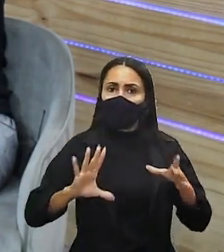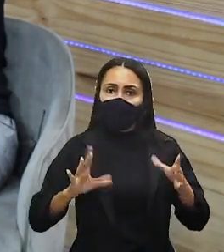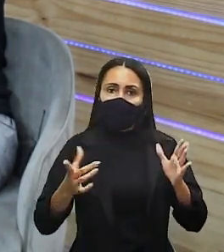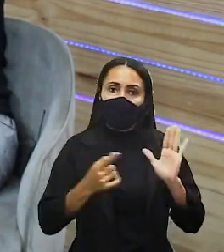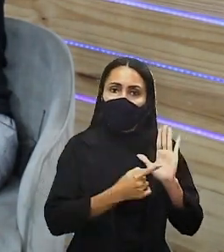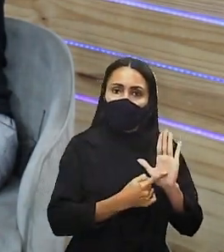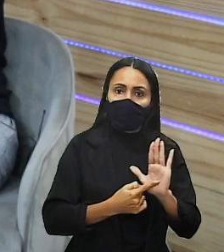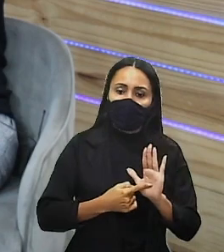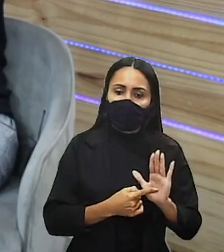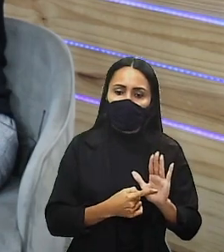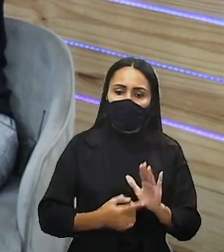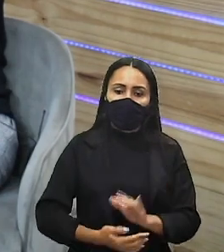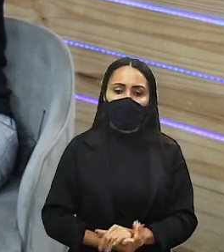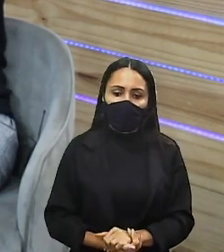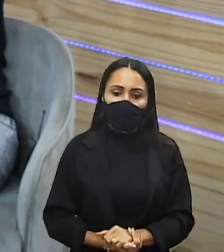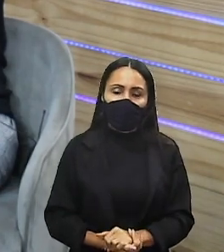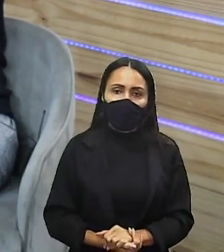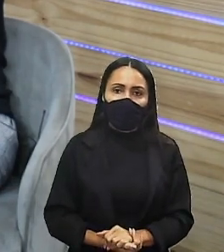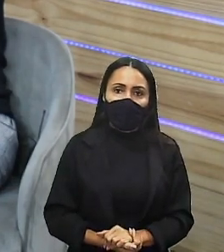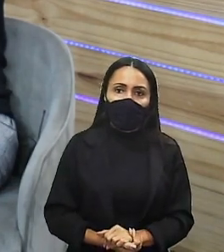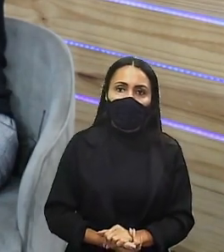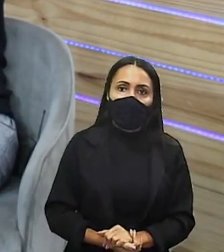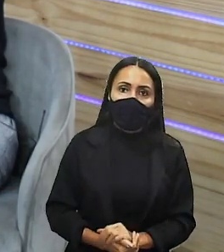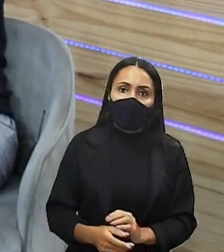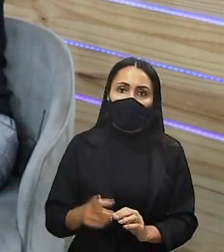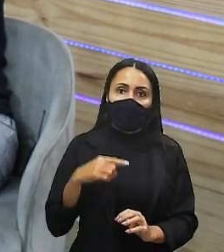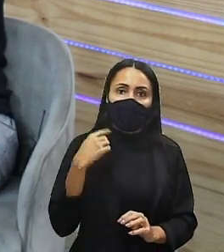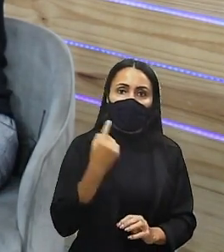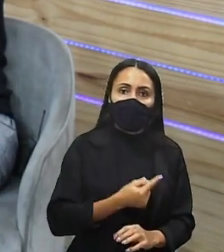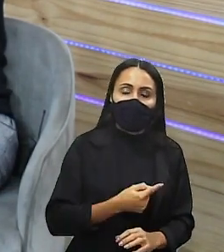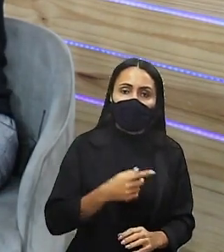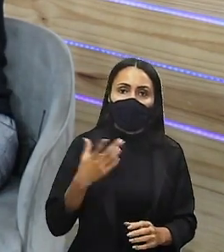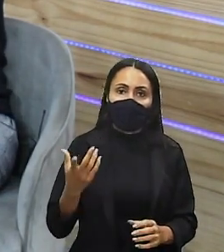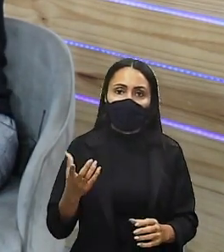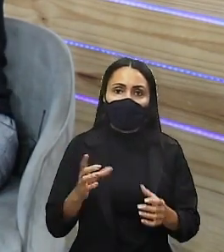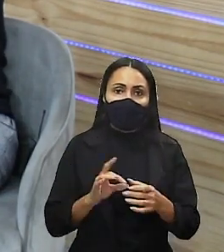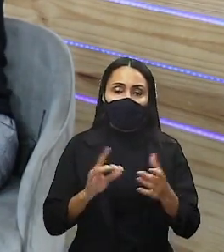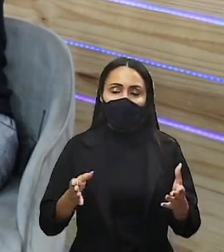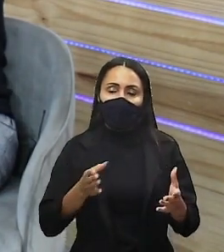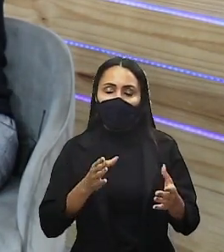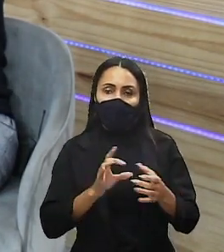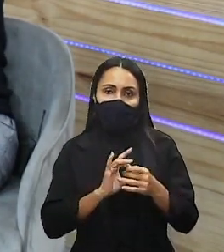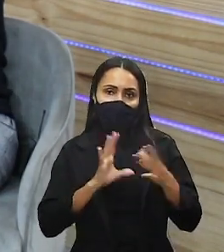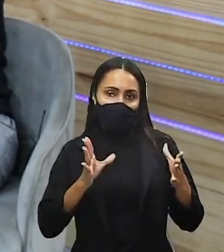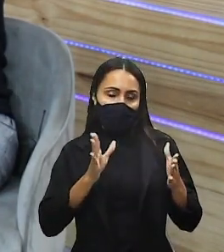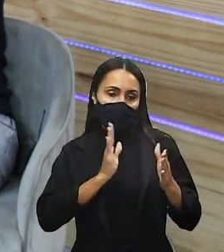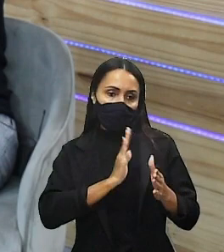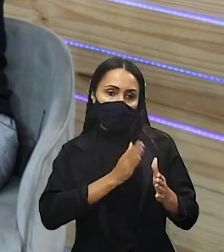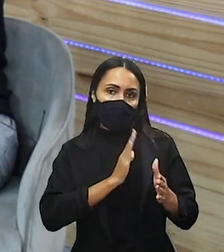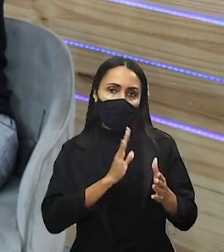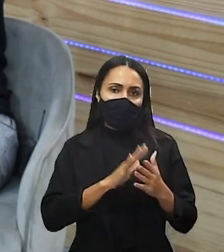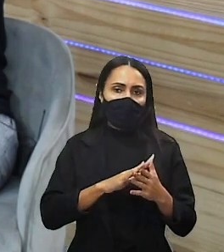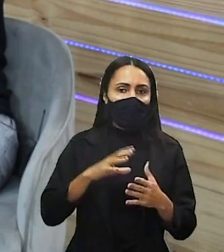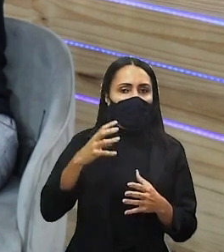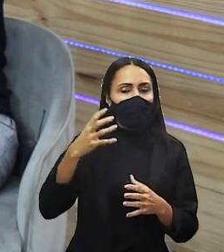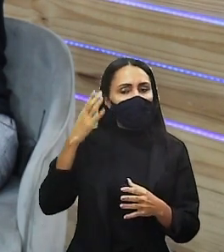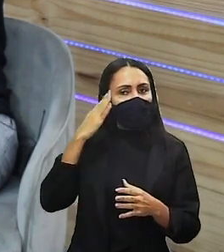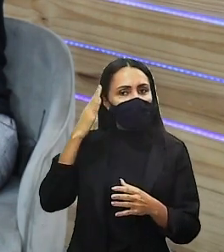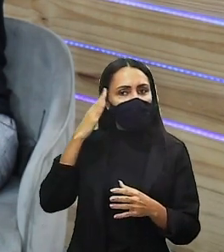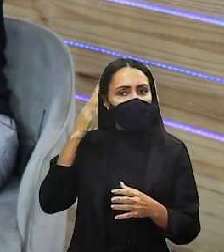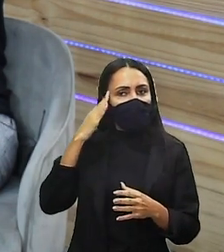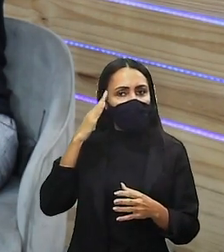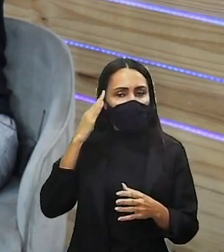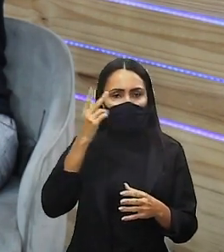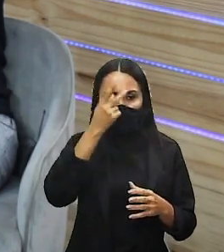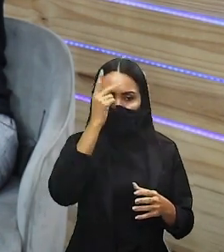apresentarem, né? E aí quando a gente se desarma, né, quando a gente abre o nosso coração para ouvir o outro, para entender o que aquele outro